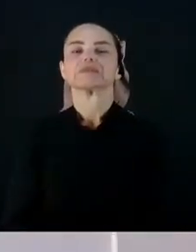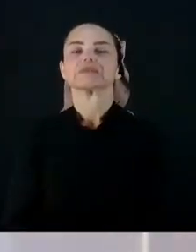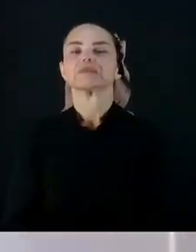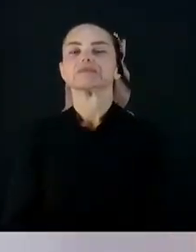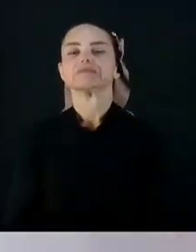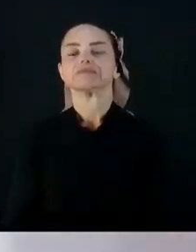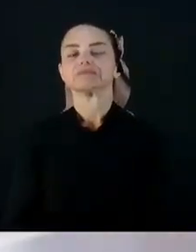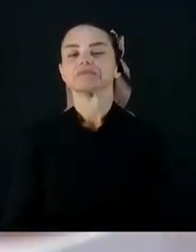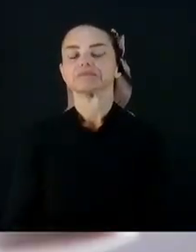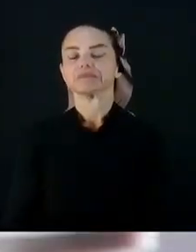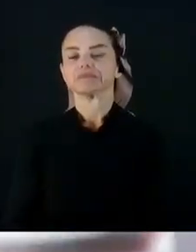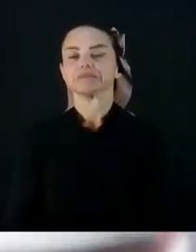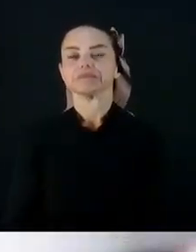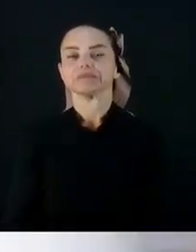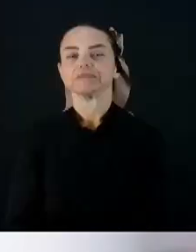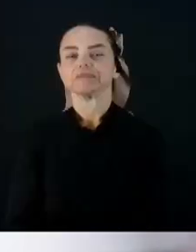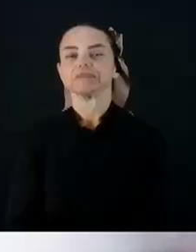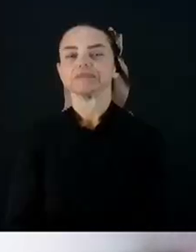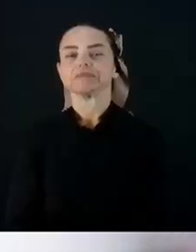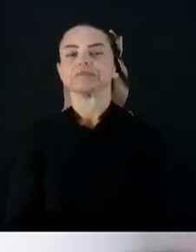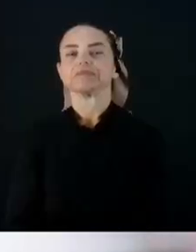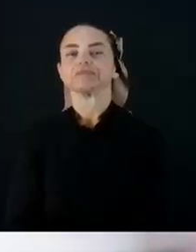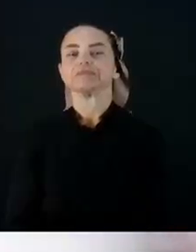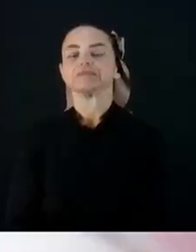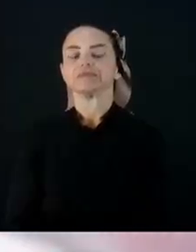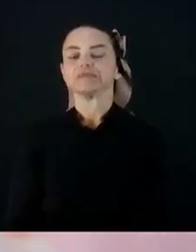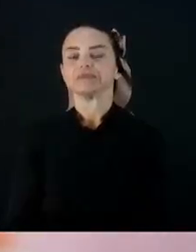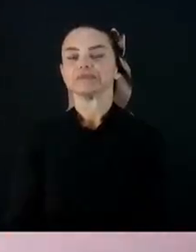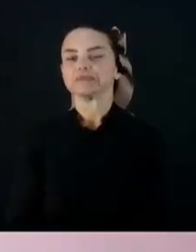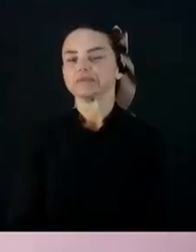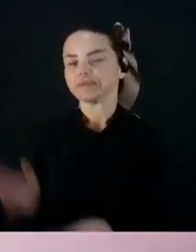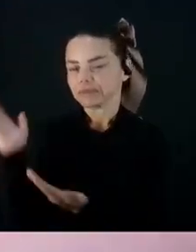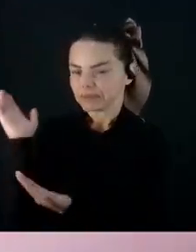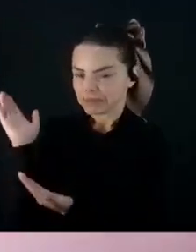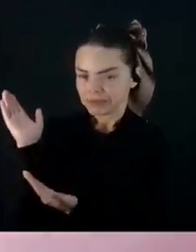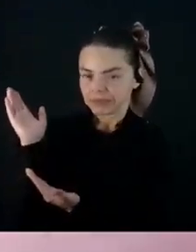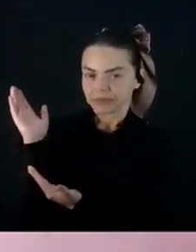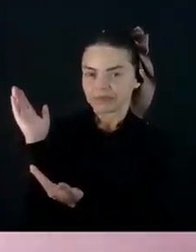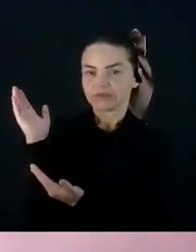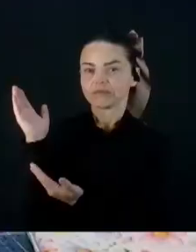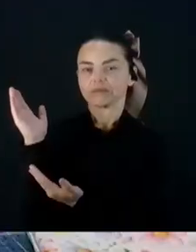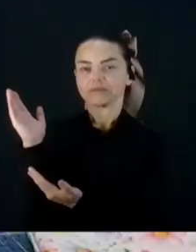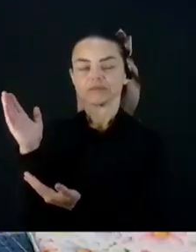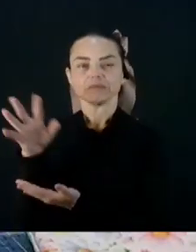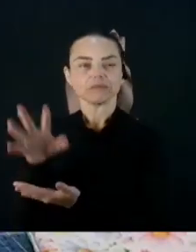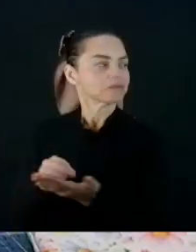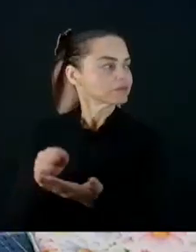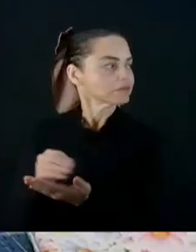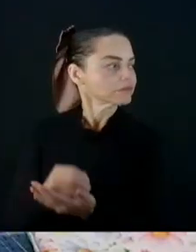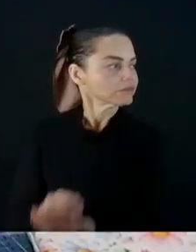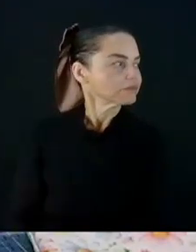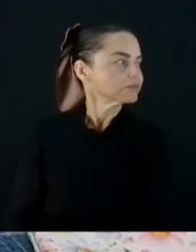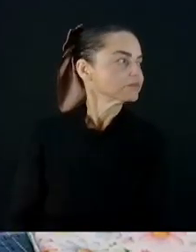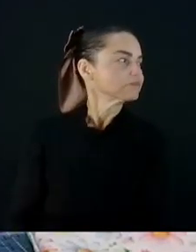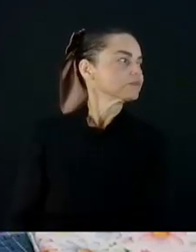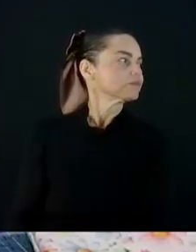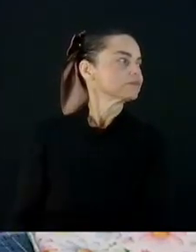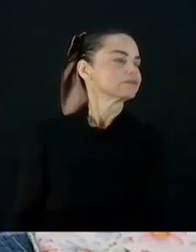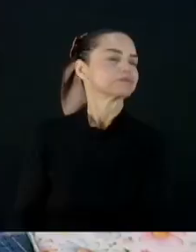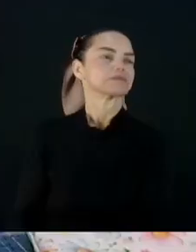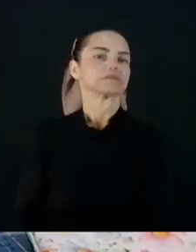trabalho. Dou retrocesso e a gente vai unir tudo agora. A parte da frente